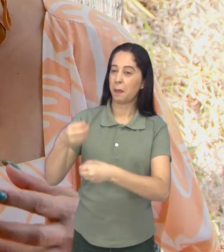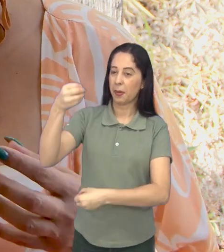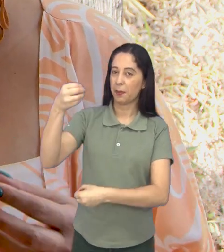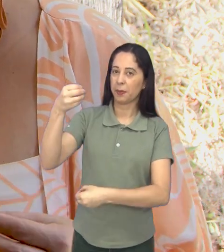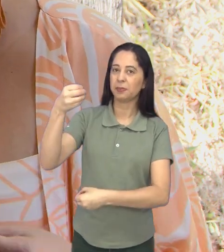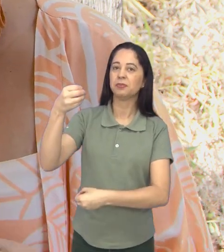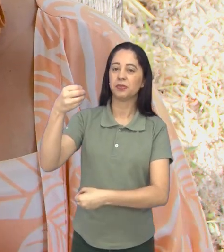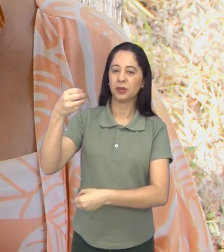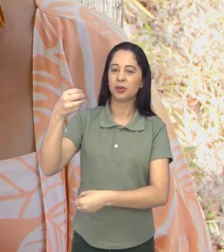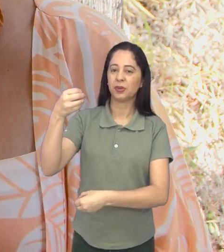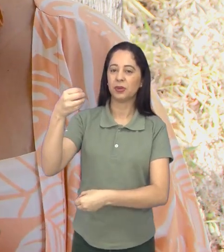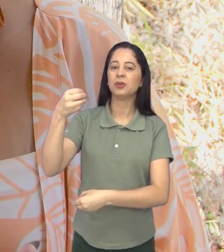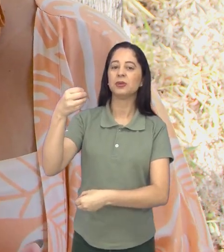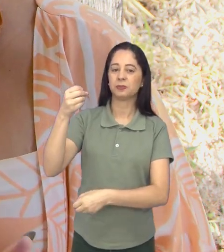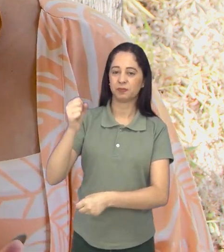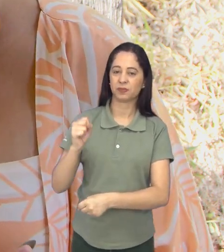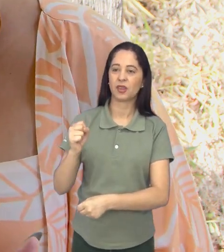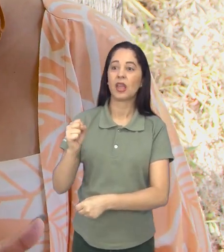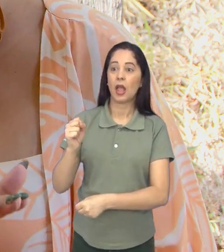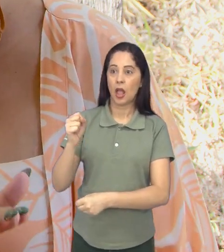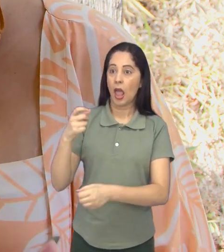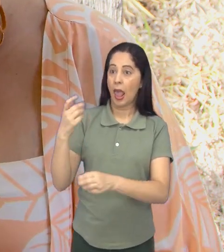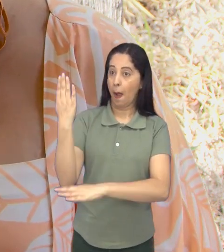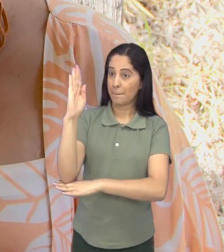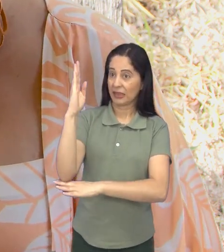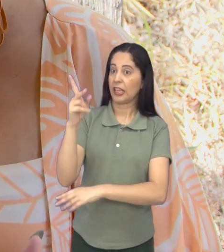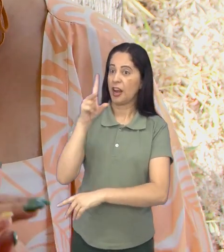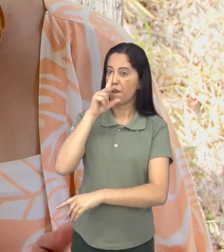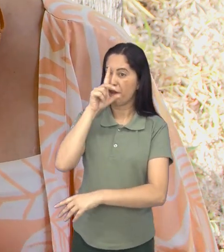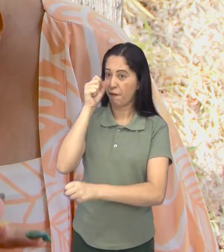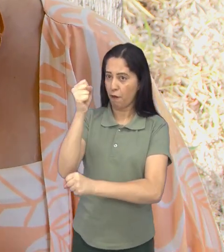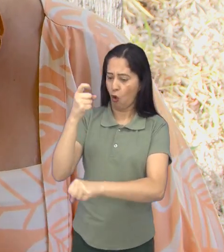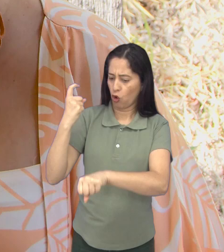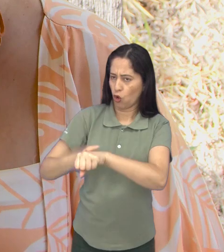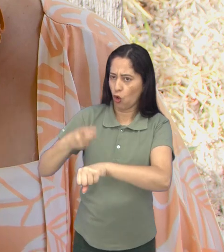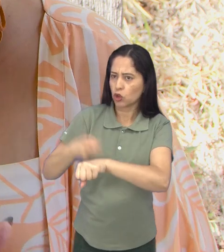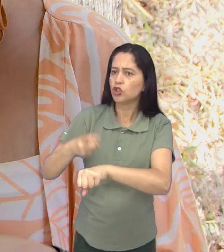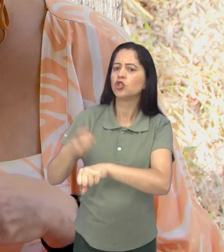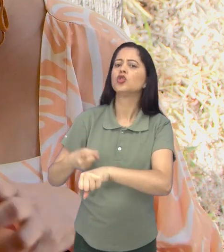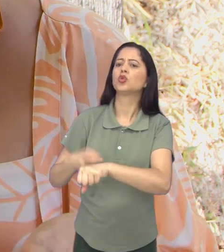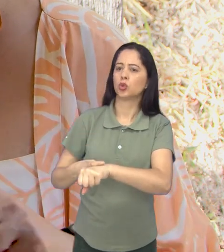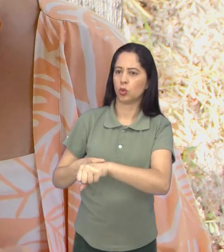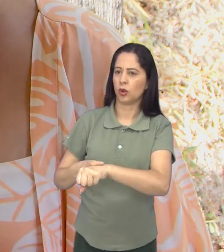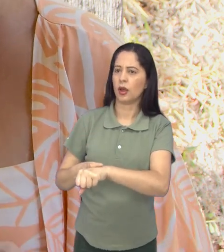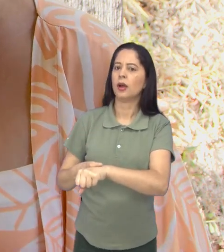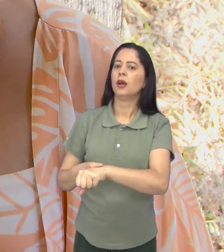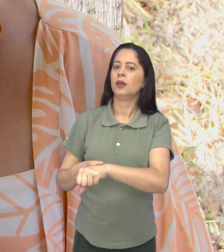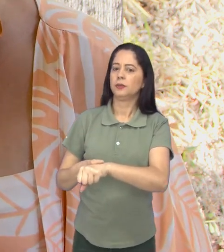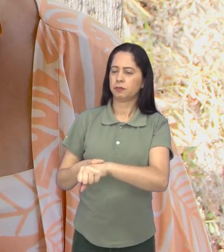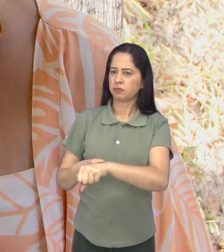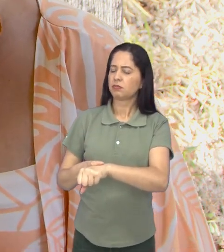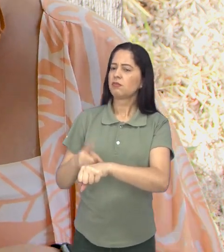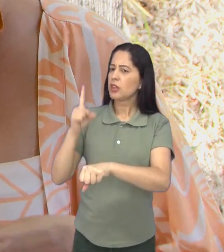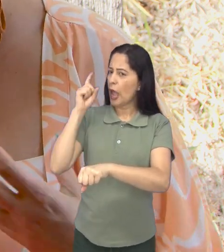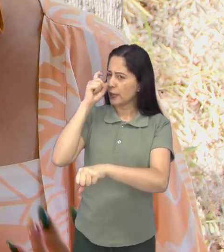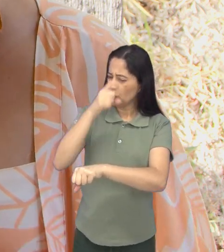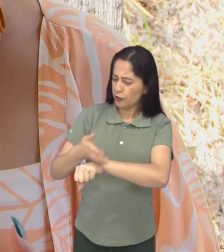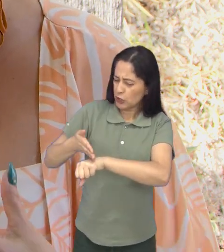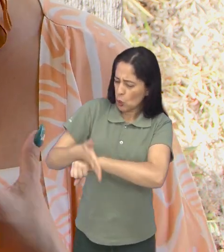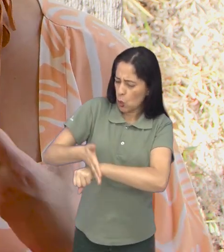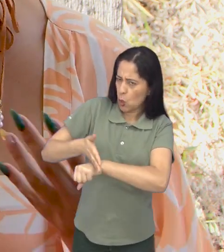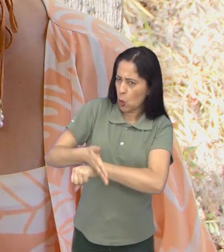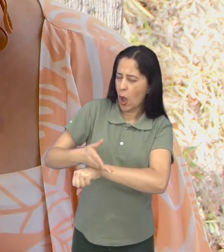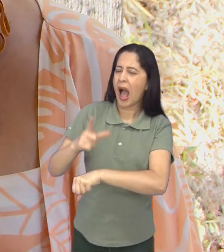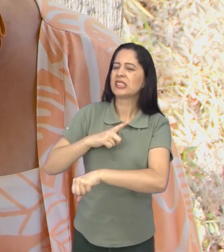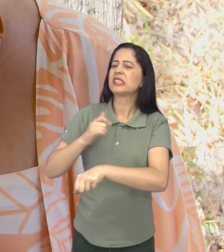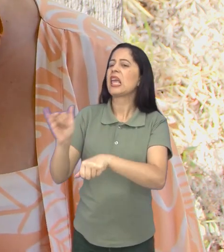é assim, ele é muito forte, é muito resistente, a gente sabe que é difícil mexer com ele.